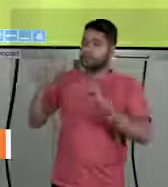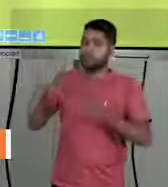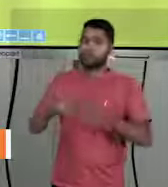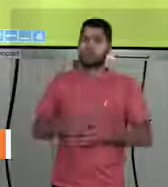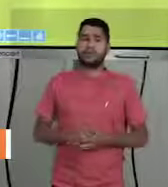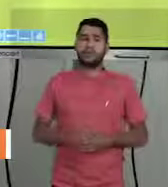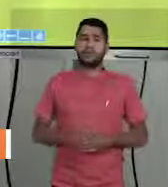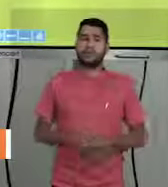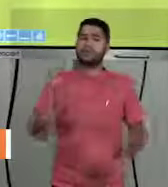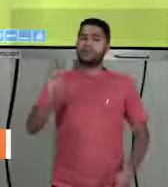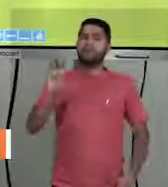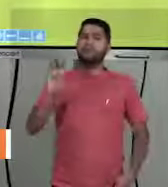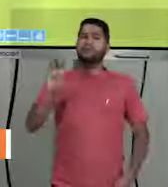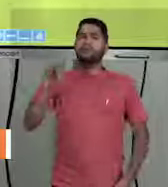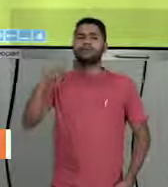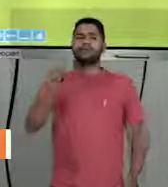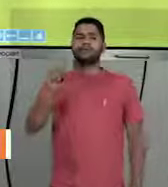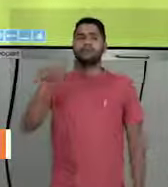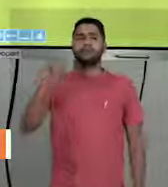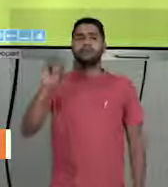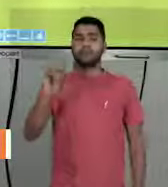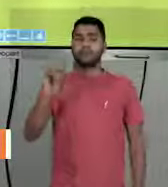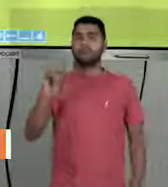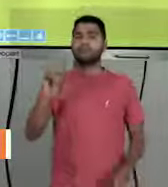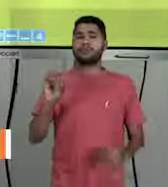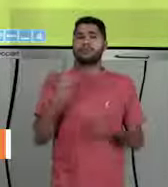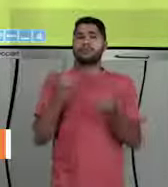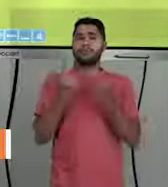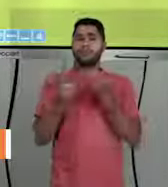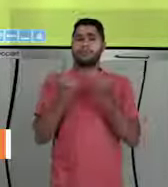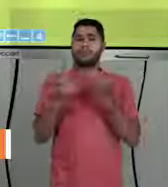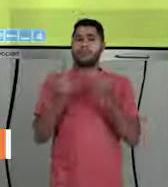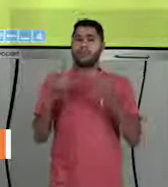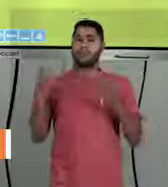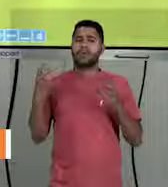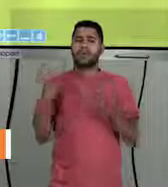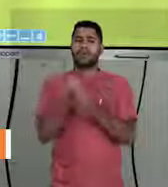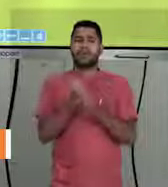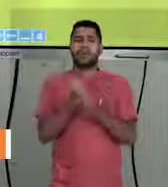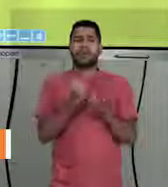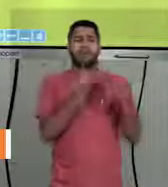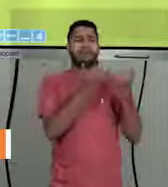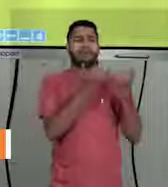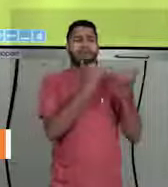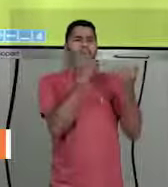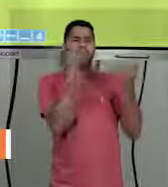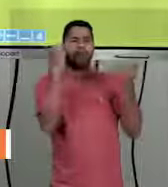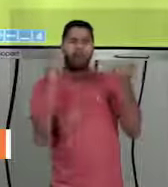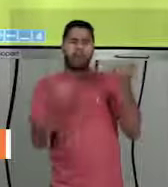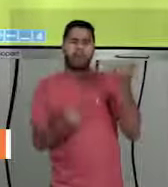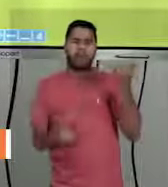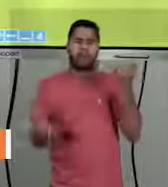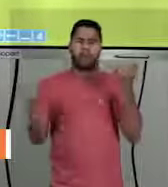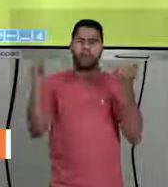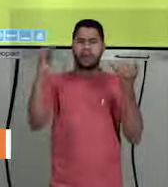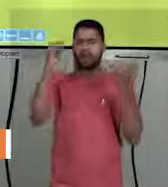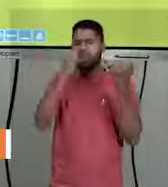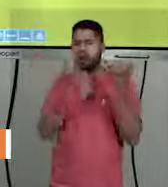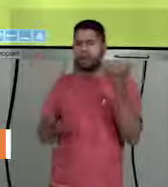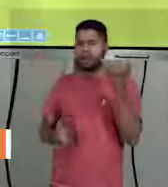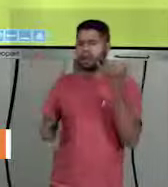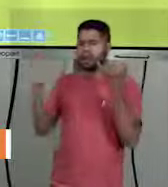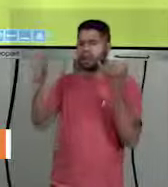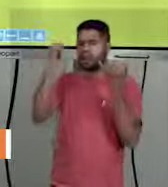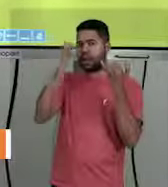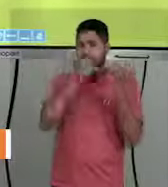na tensão elétrica, de forma bem semelhante, as cargas elétricas se deslocam. Da mesma forma que os elétrons